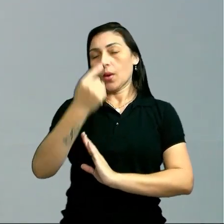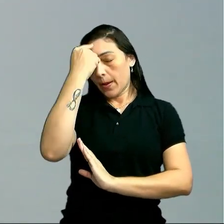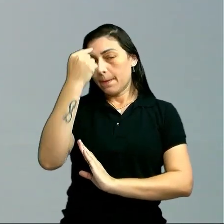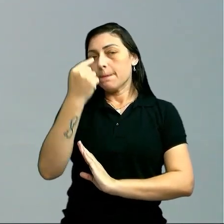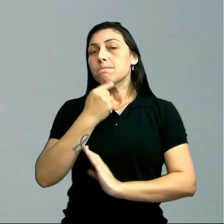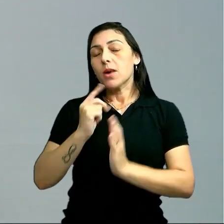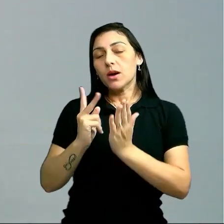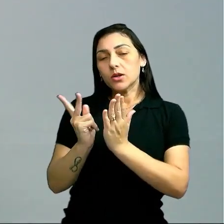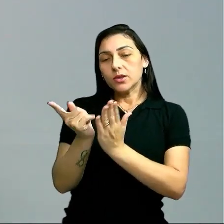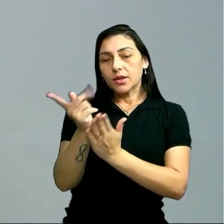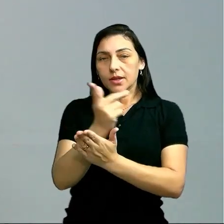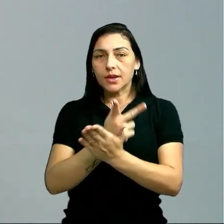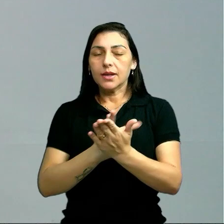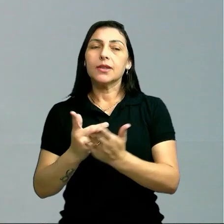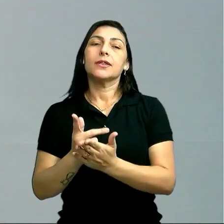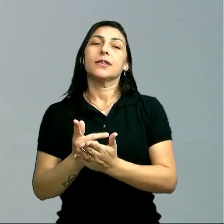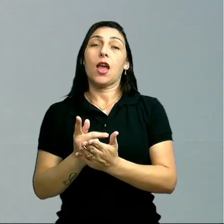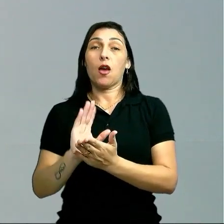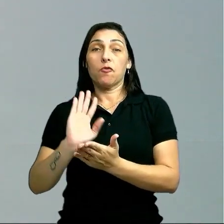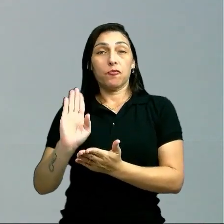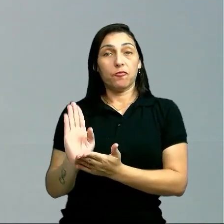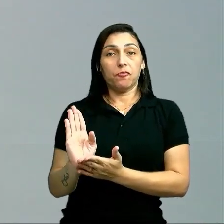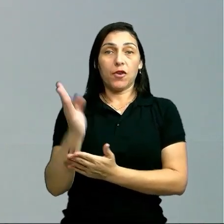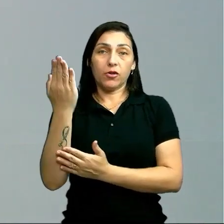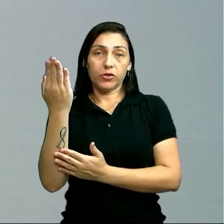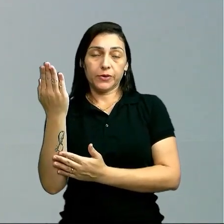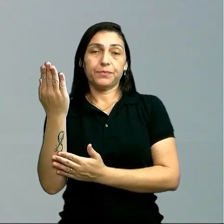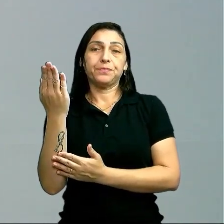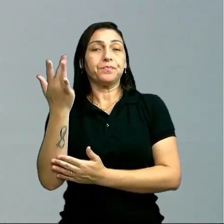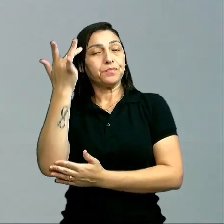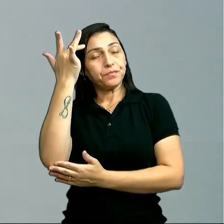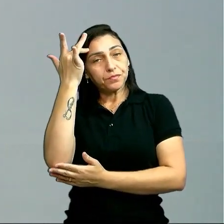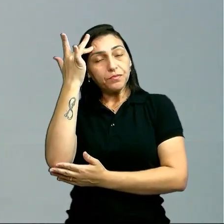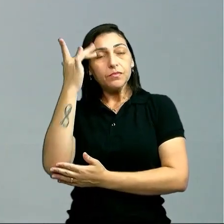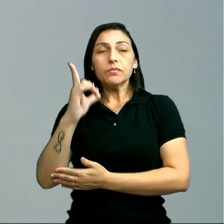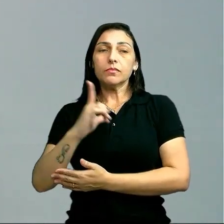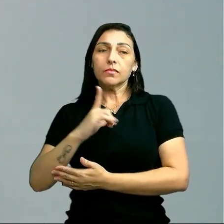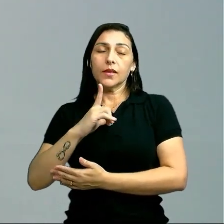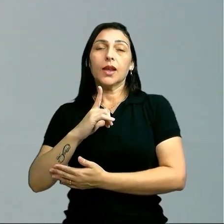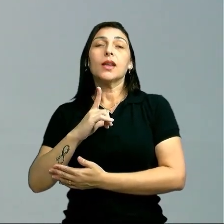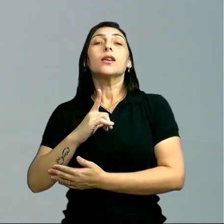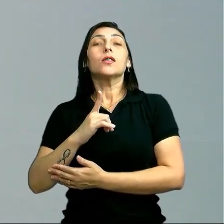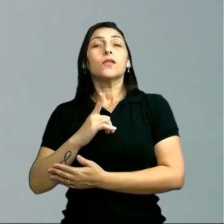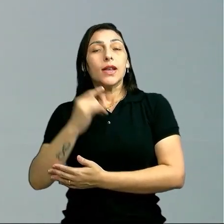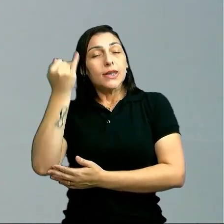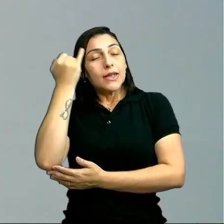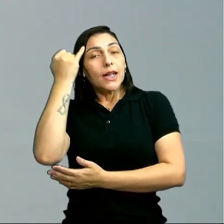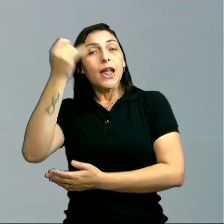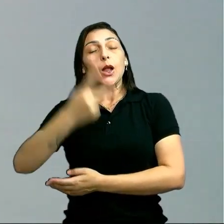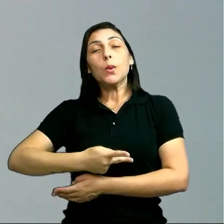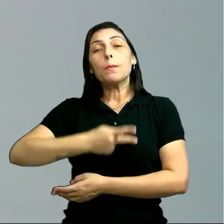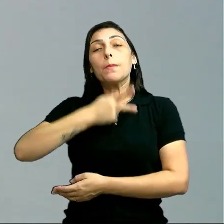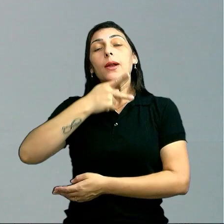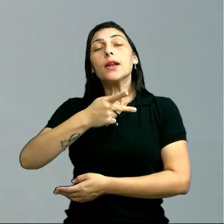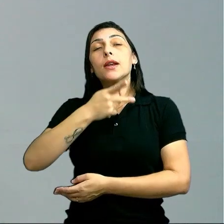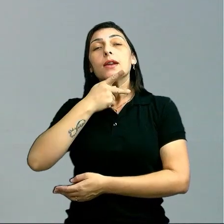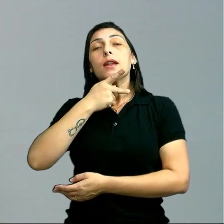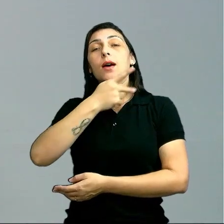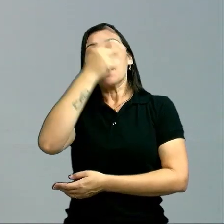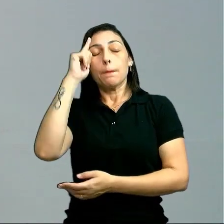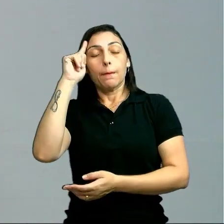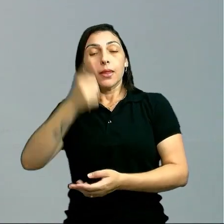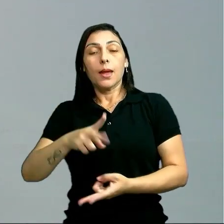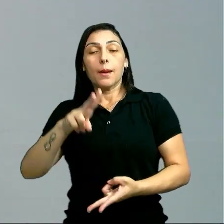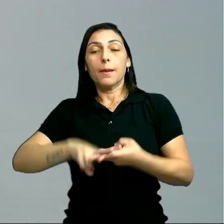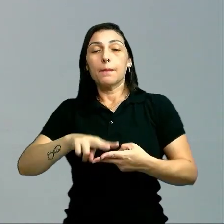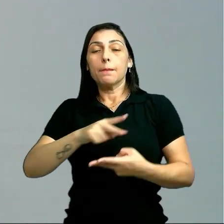imagem desenhada. Então, isso é muita falsificação. Eu acho que se houvesse pena de morte na ideia do Platão, ele iria condenar a pena de